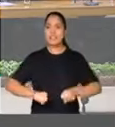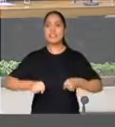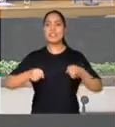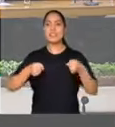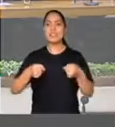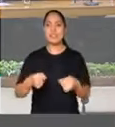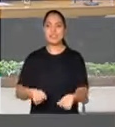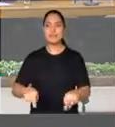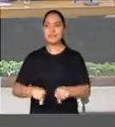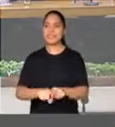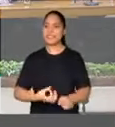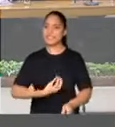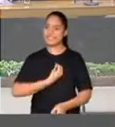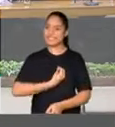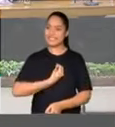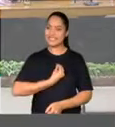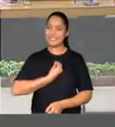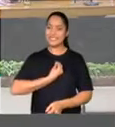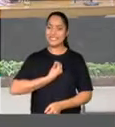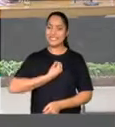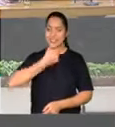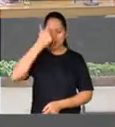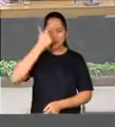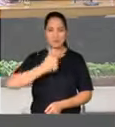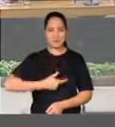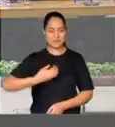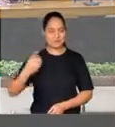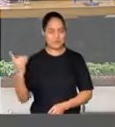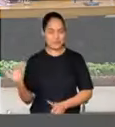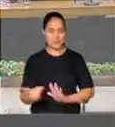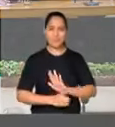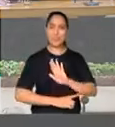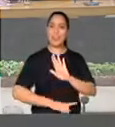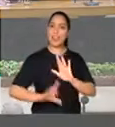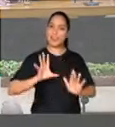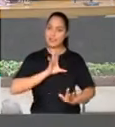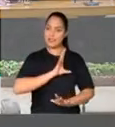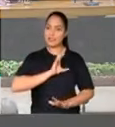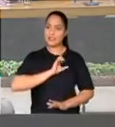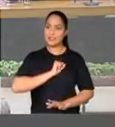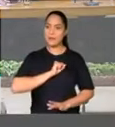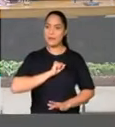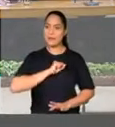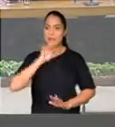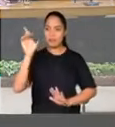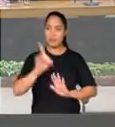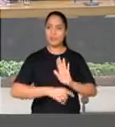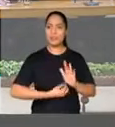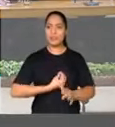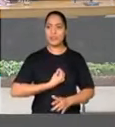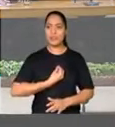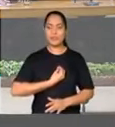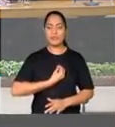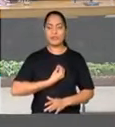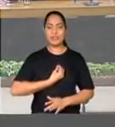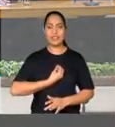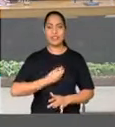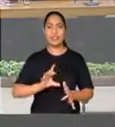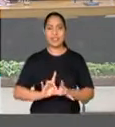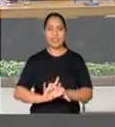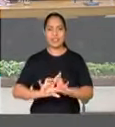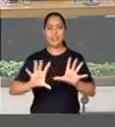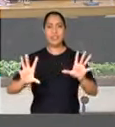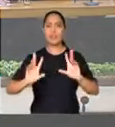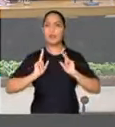defesa da vida, do direito de ser, do direito de amar, de que a humanidade